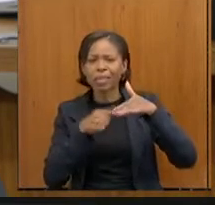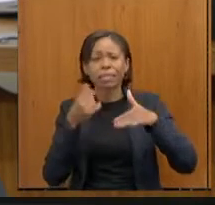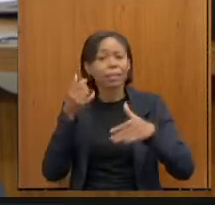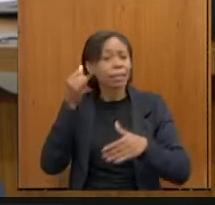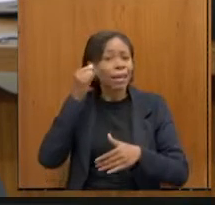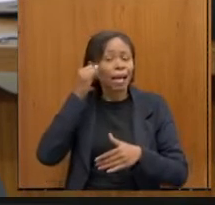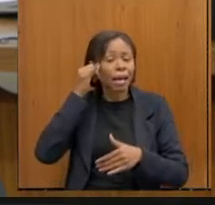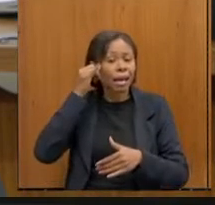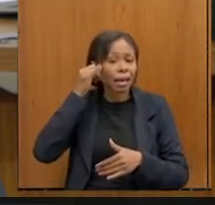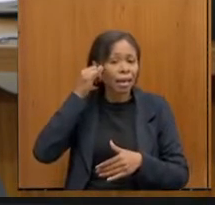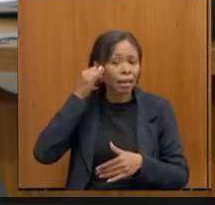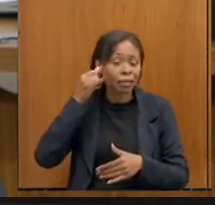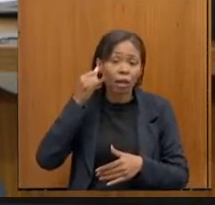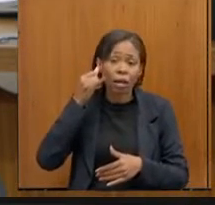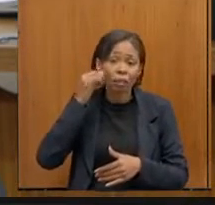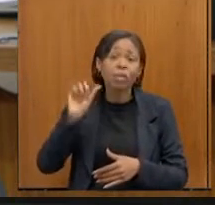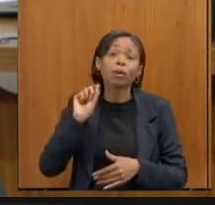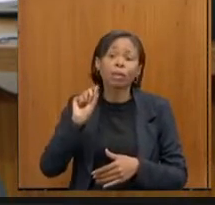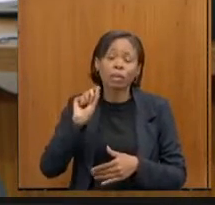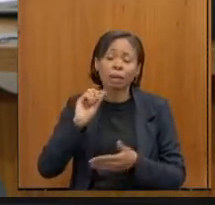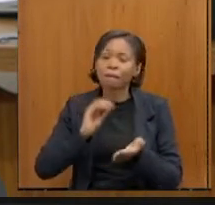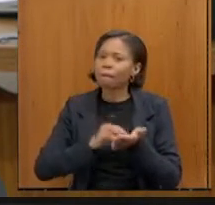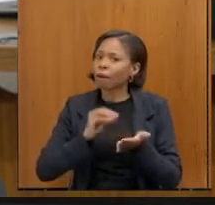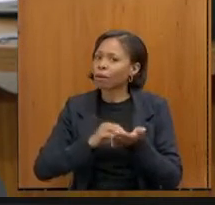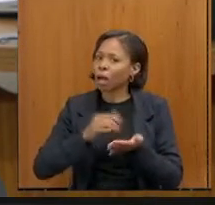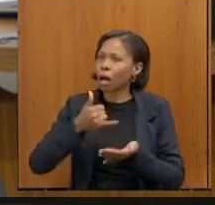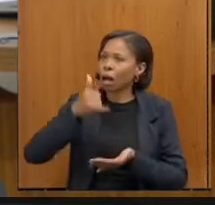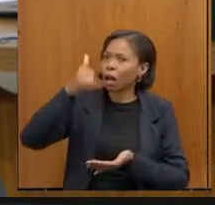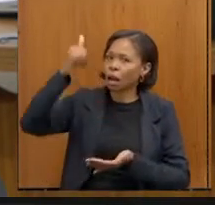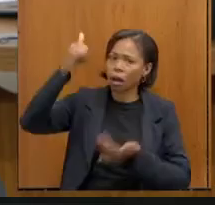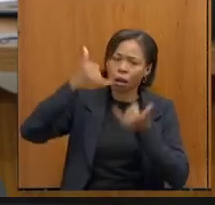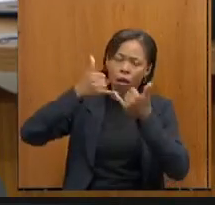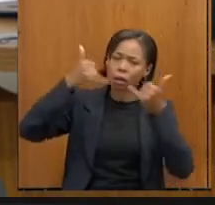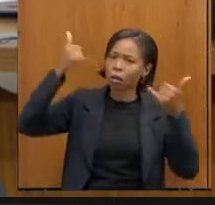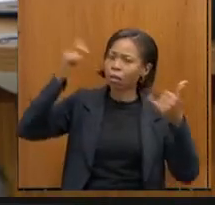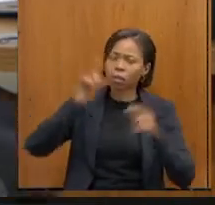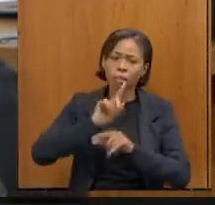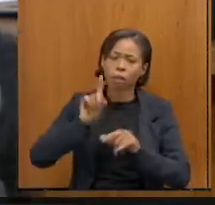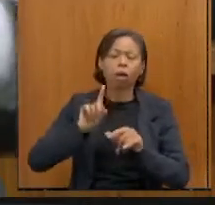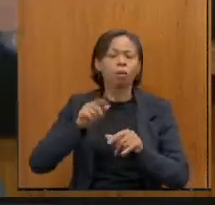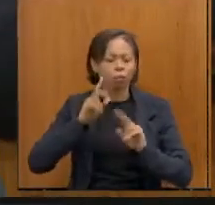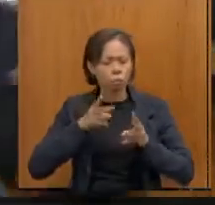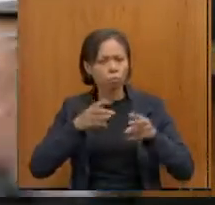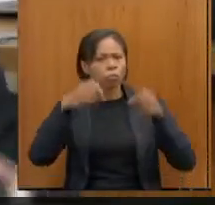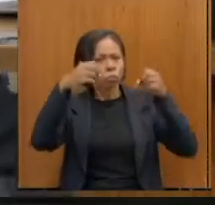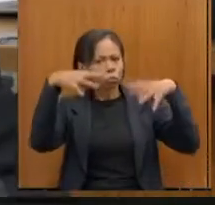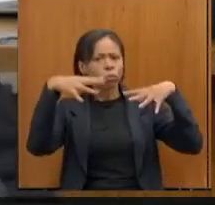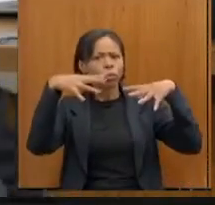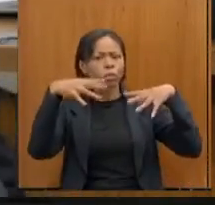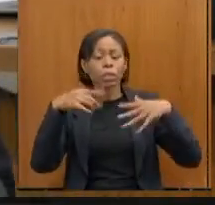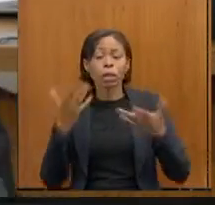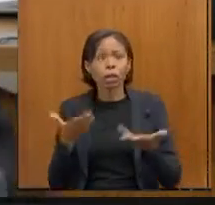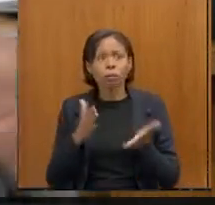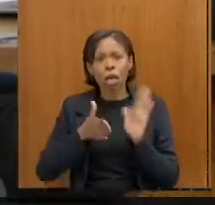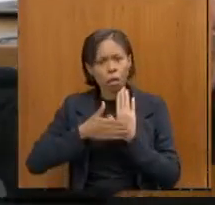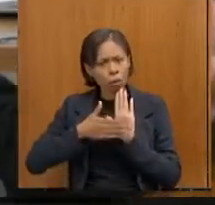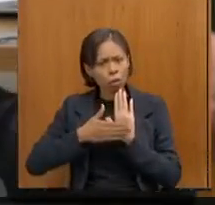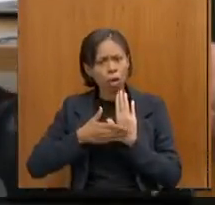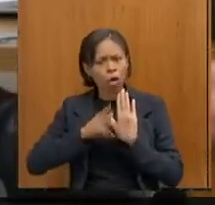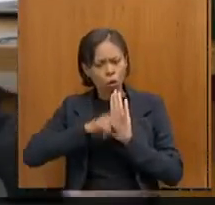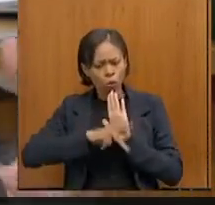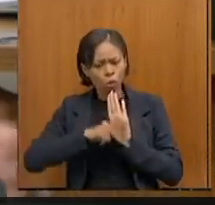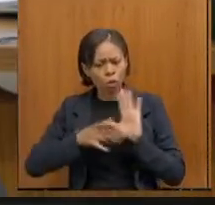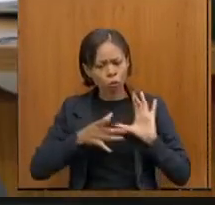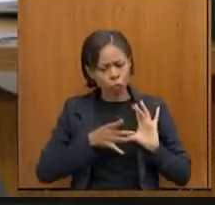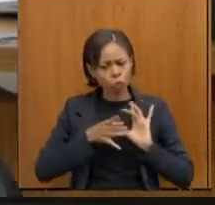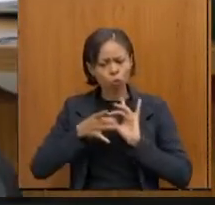eletricidade para ele eu diria que esse programa de fato é nos une é eu acho que nos une é